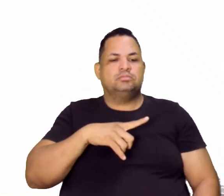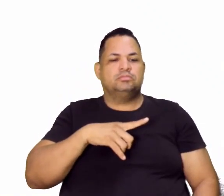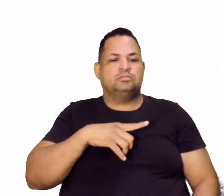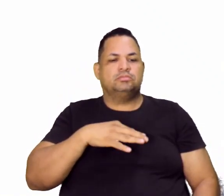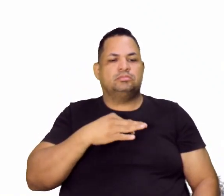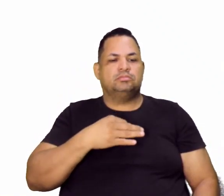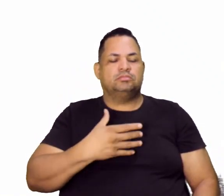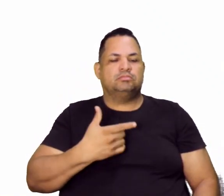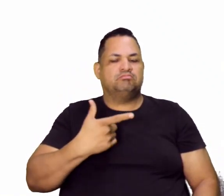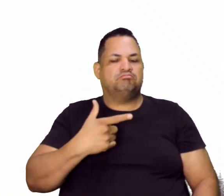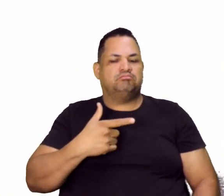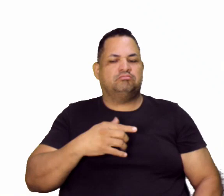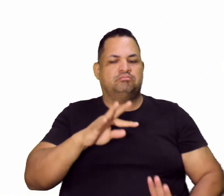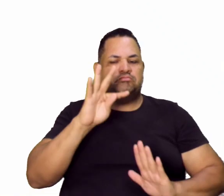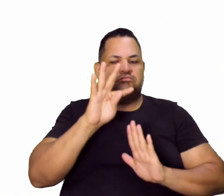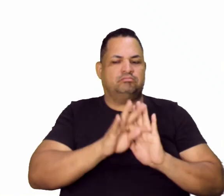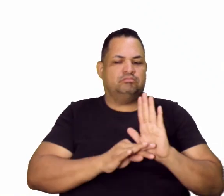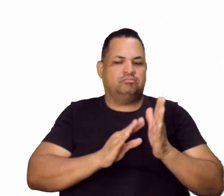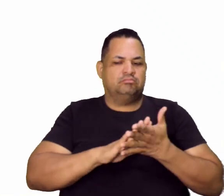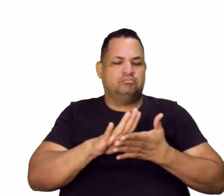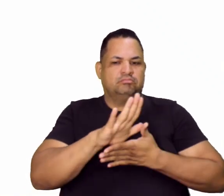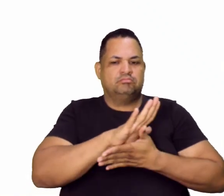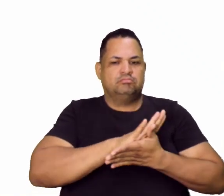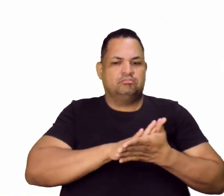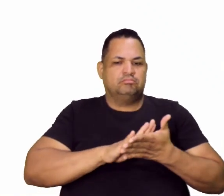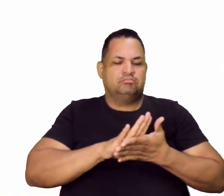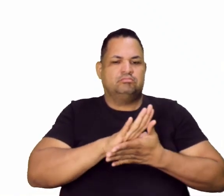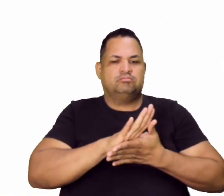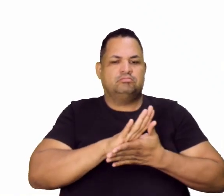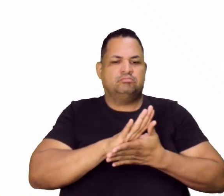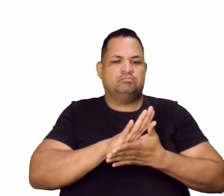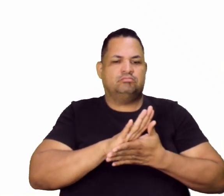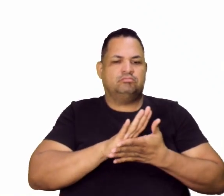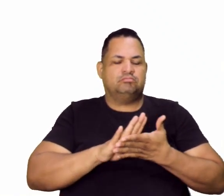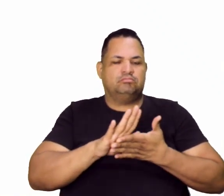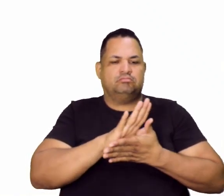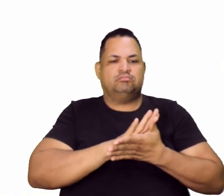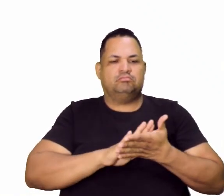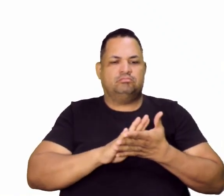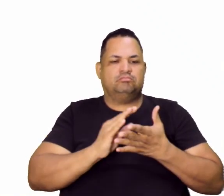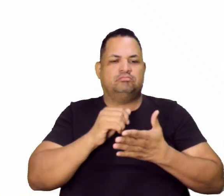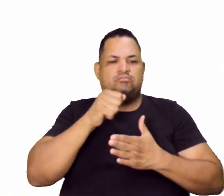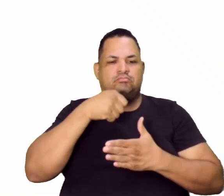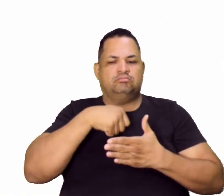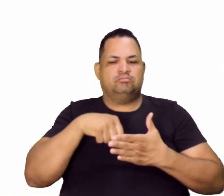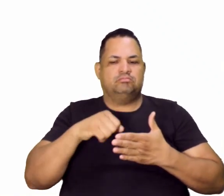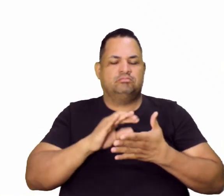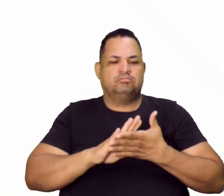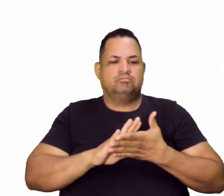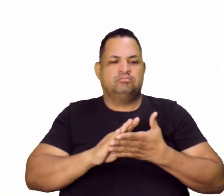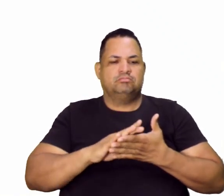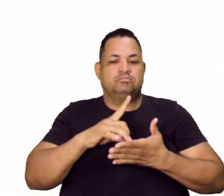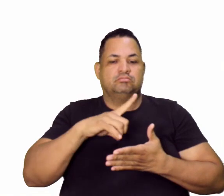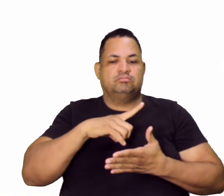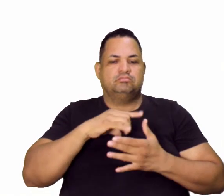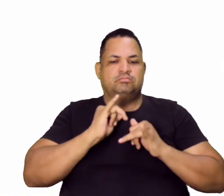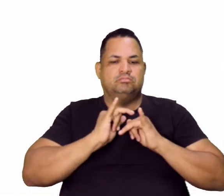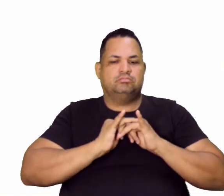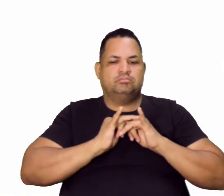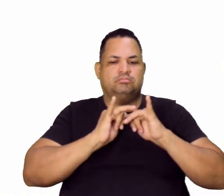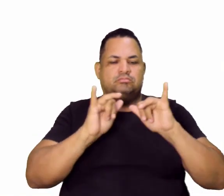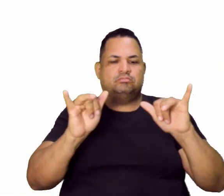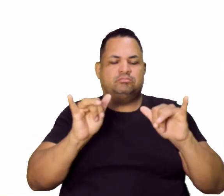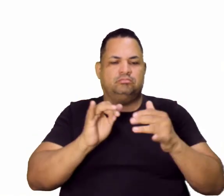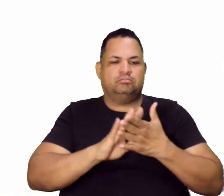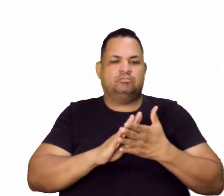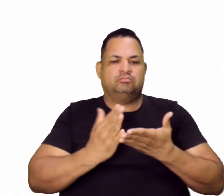tem texto, não tem nada escrito, mas tem ali uma mensagem por trás daquela imagem. Não